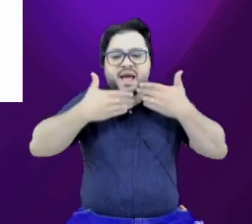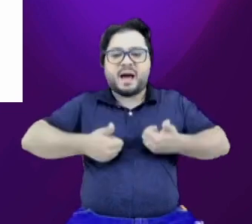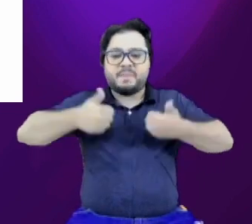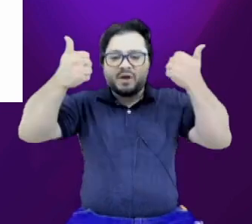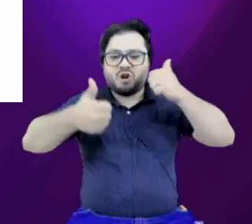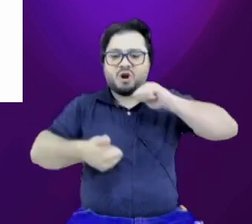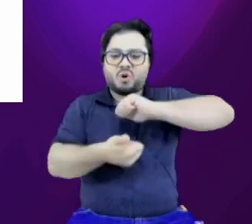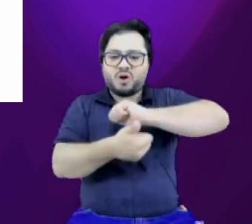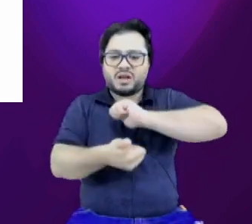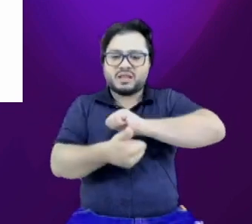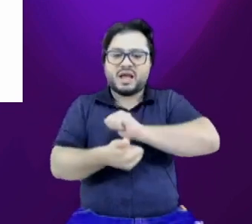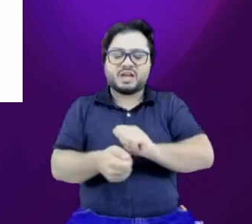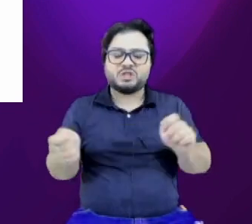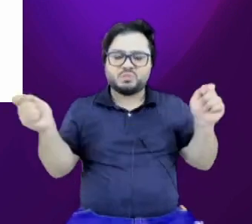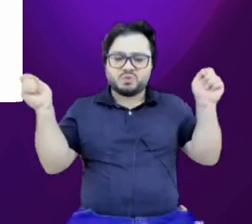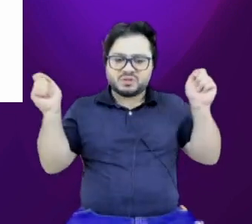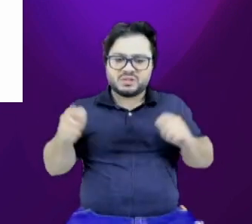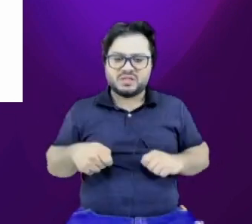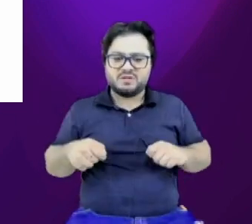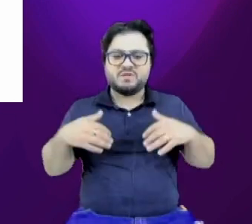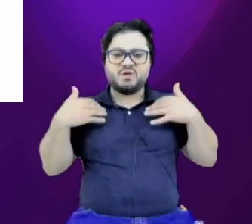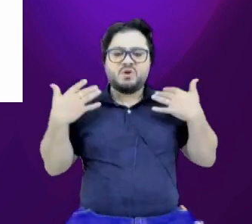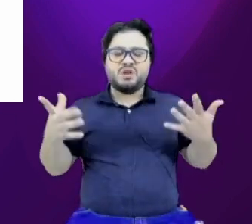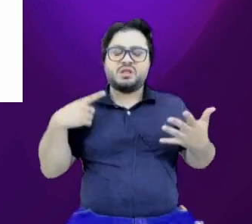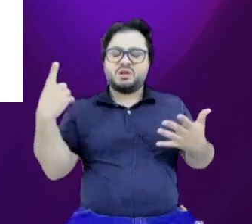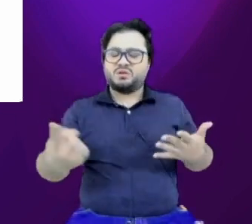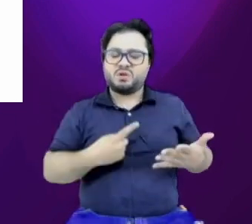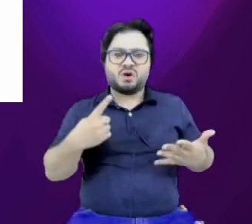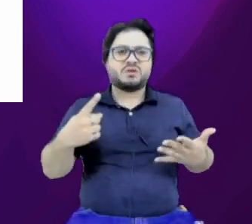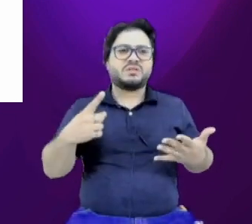qualidade possível, né? Então, nós levamos